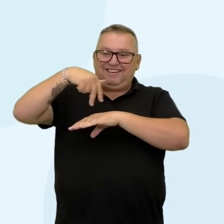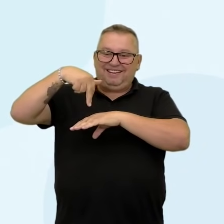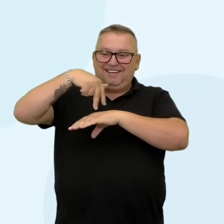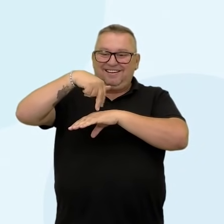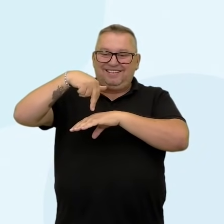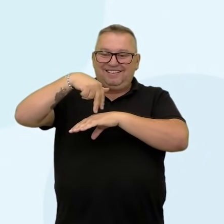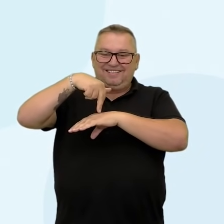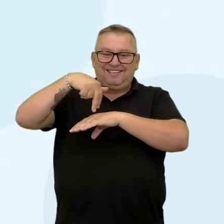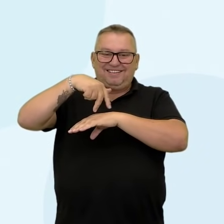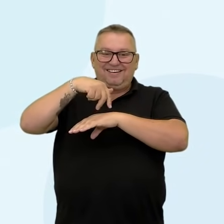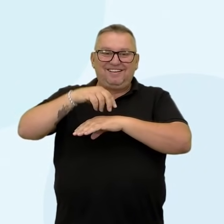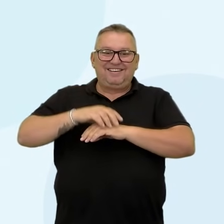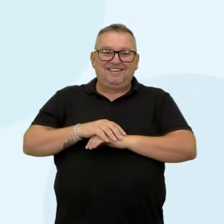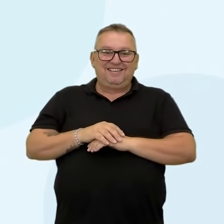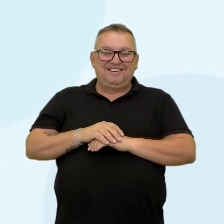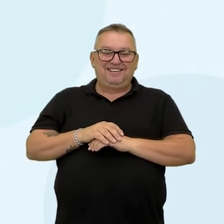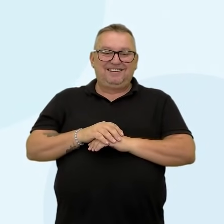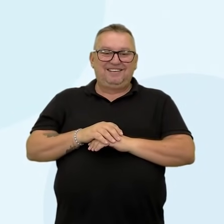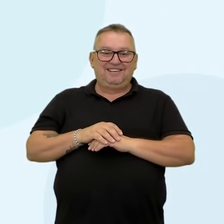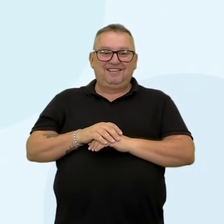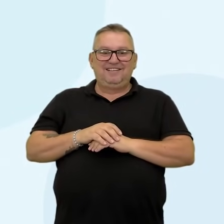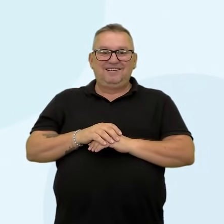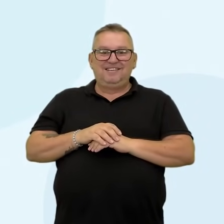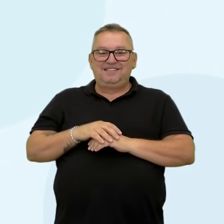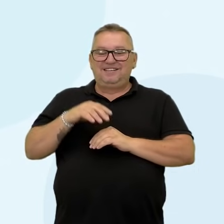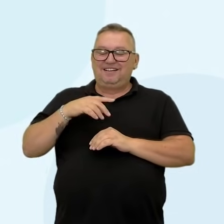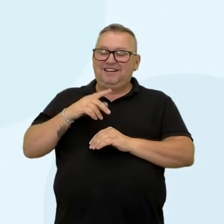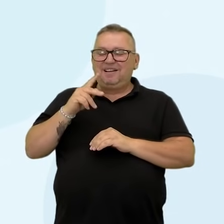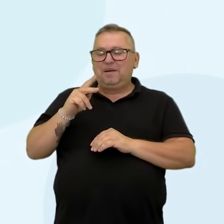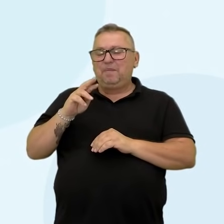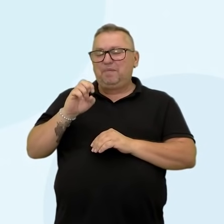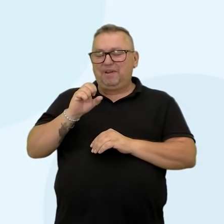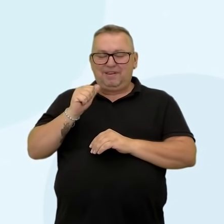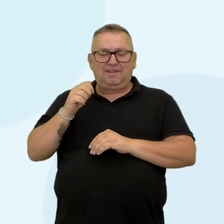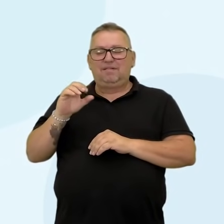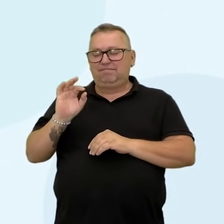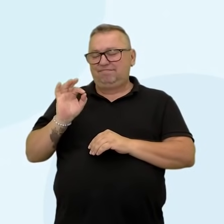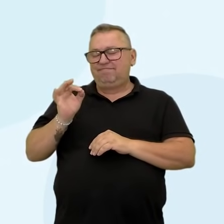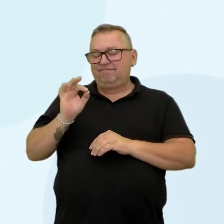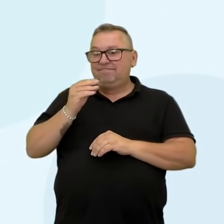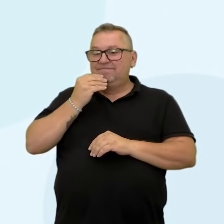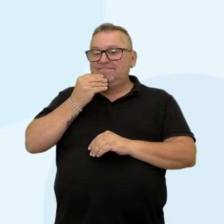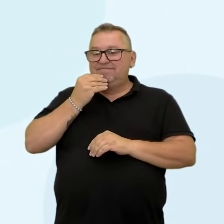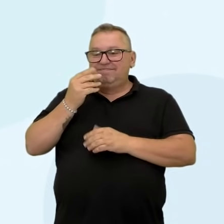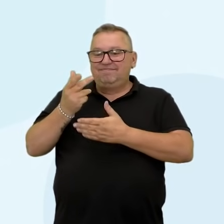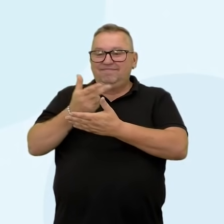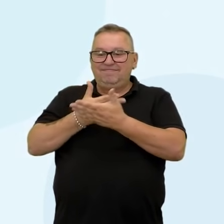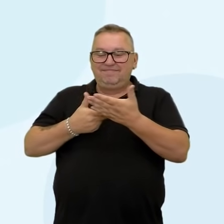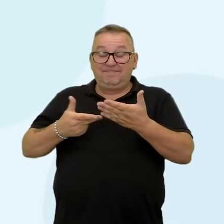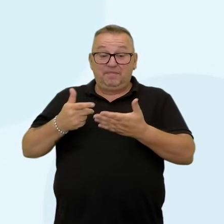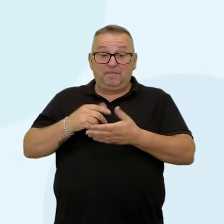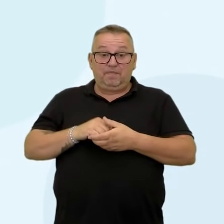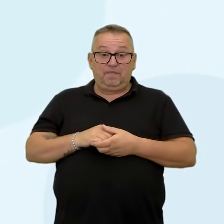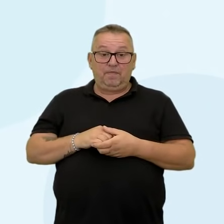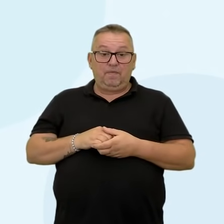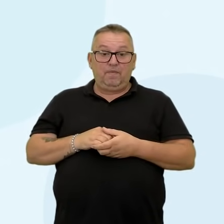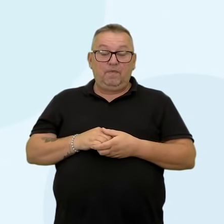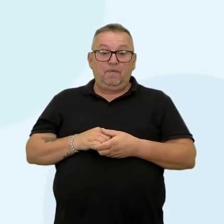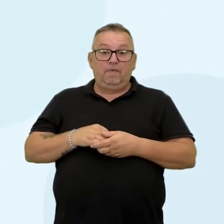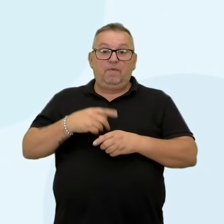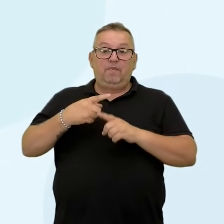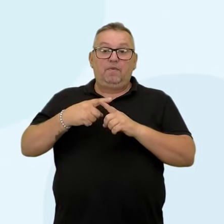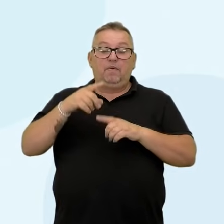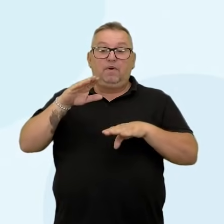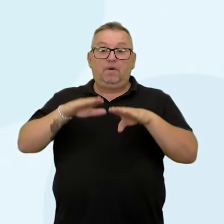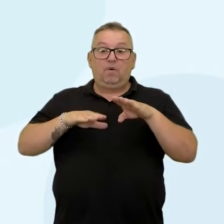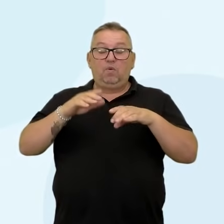ele tá com probleminha Depois da sua efeito da pressão deita pressão ali tá inclusive esse explica também gente